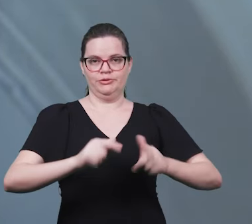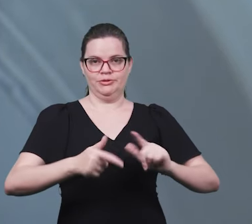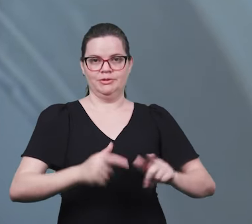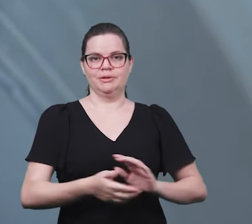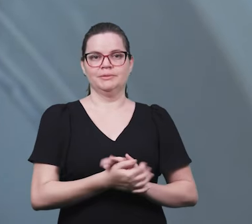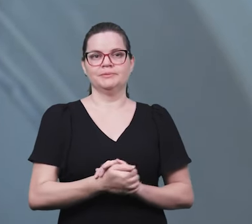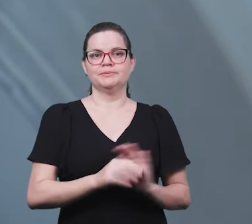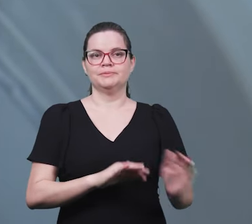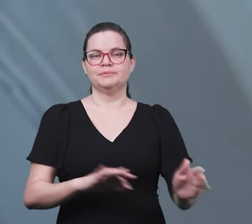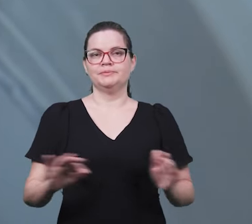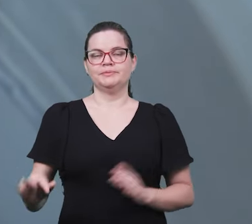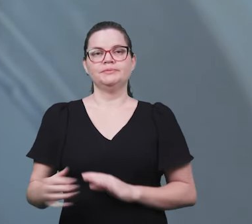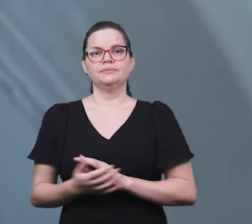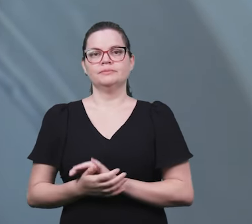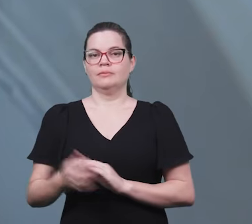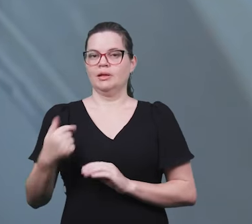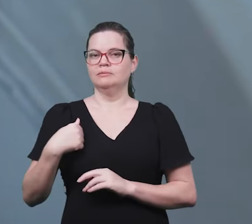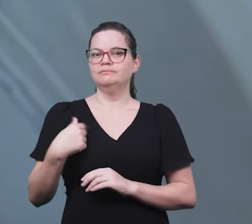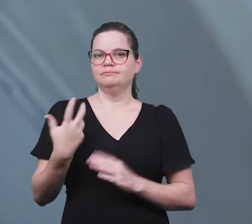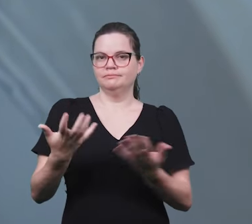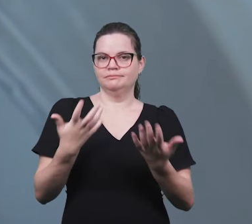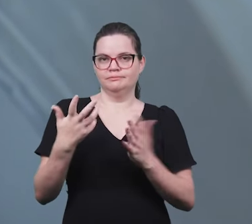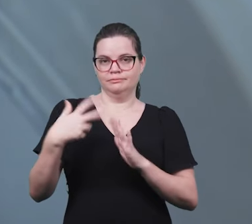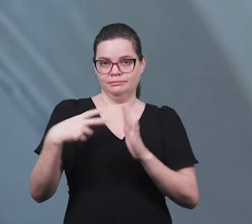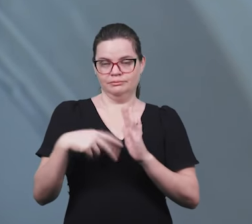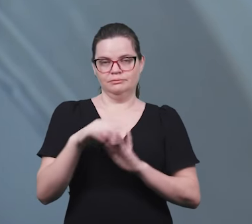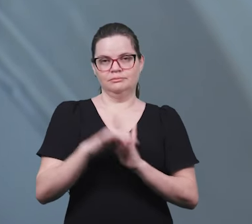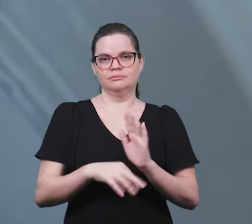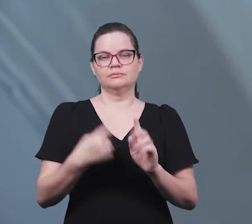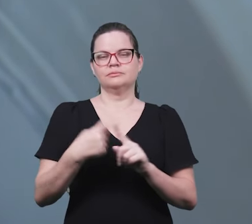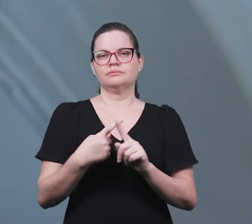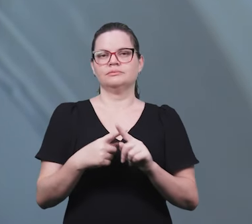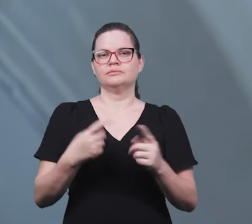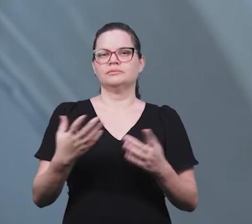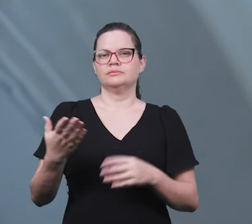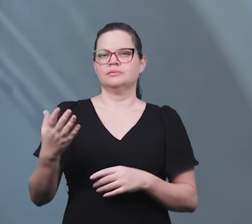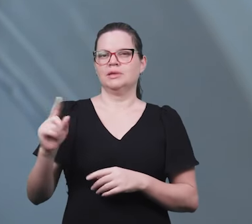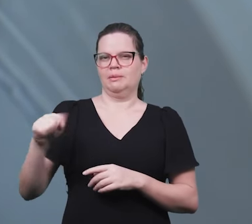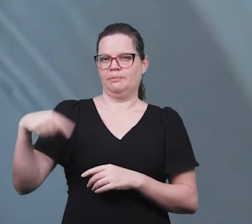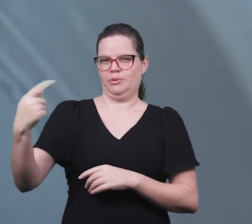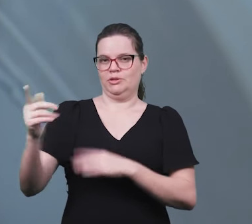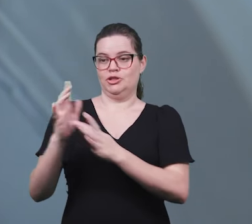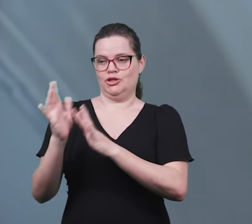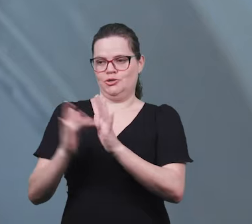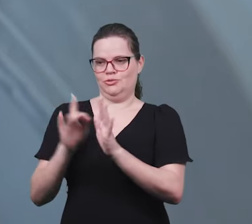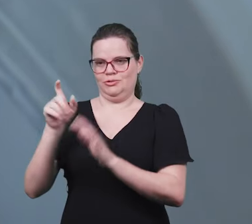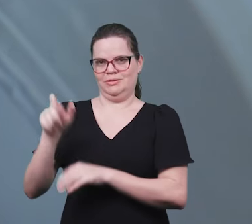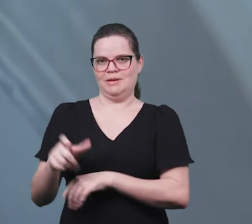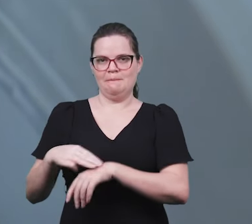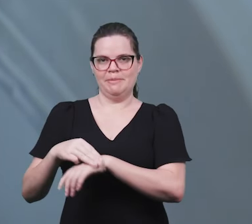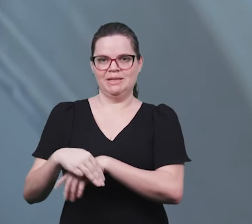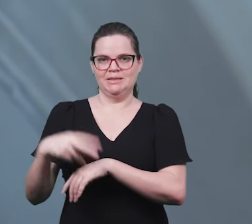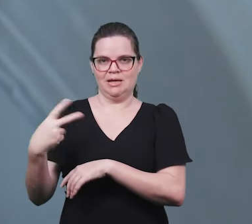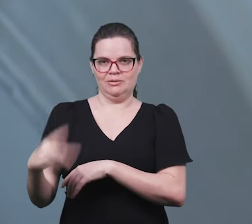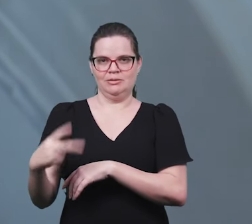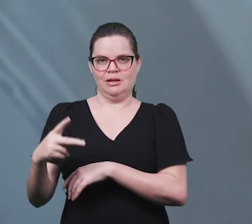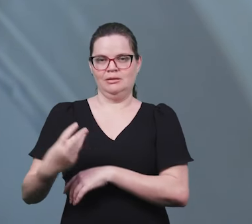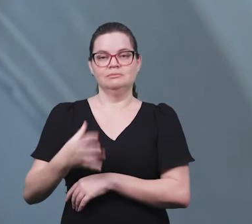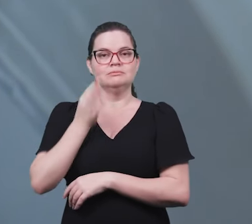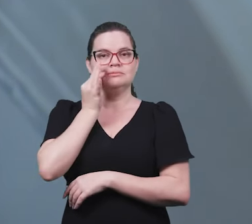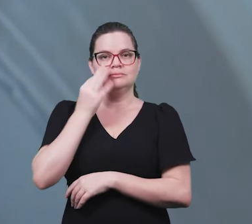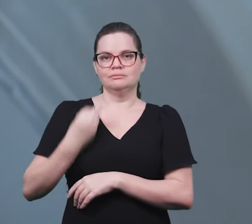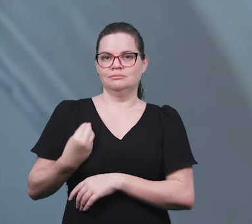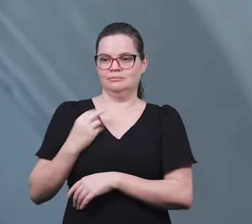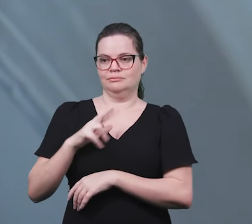quê? Para que você entenda que assim como Jesus, no início do seu ministério, ele vai